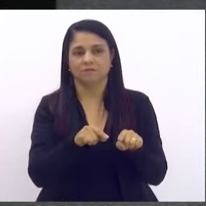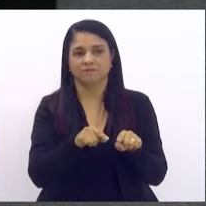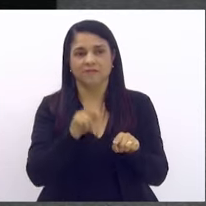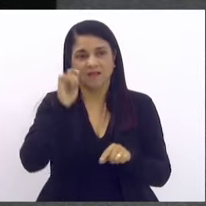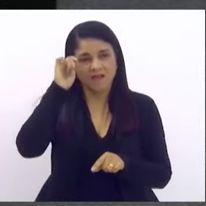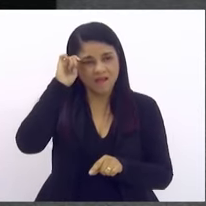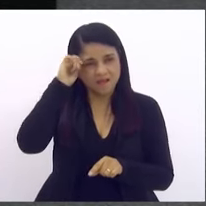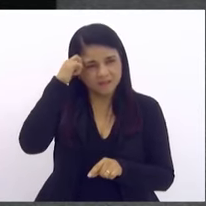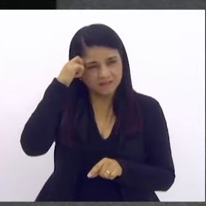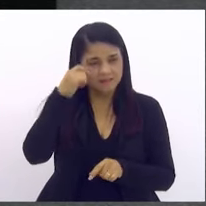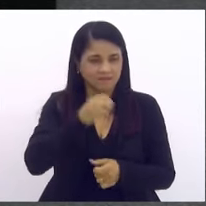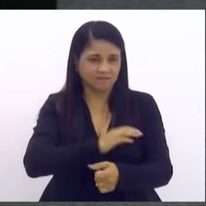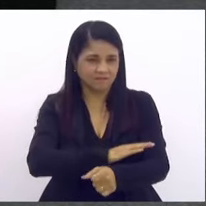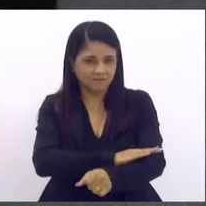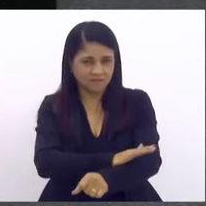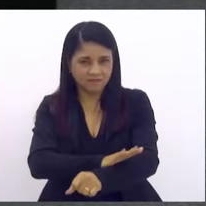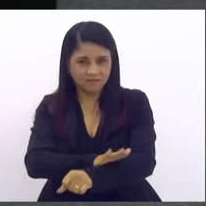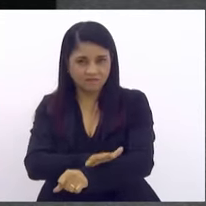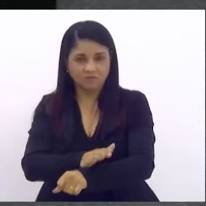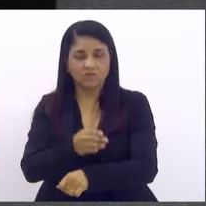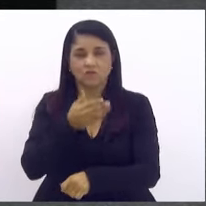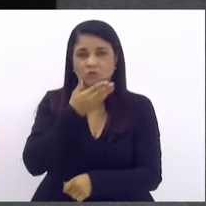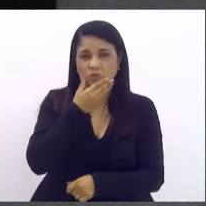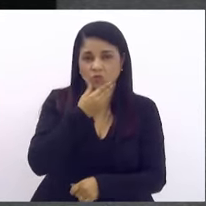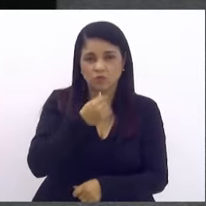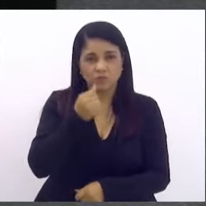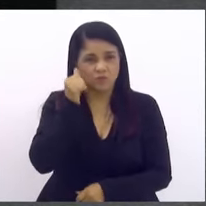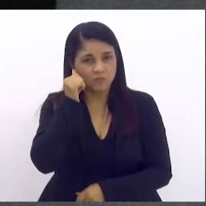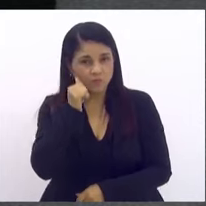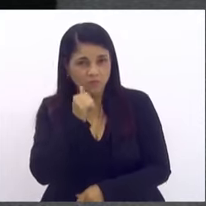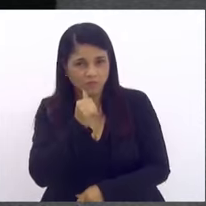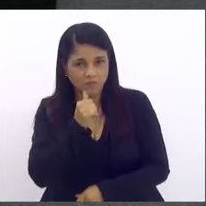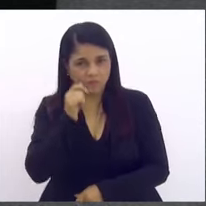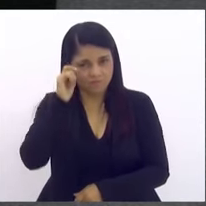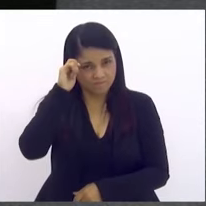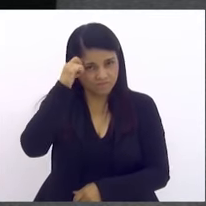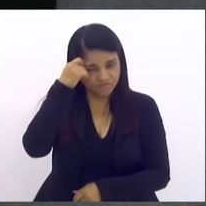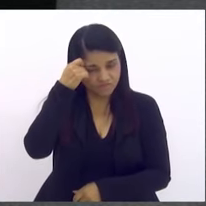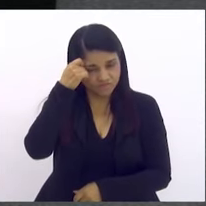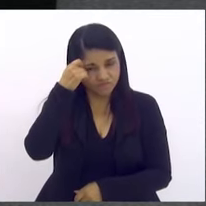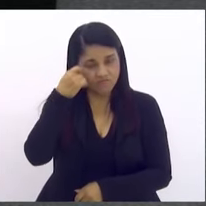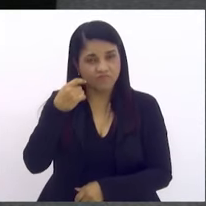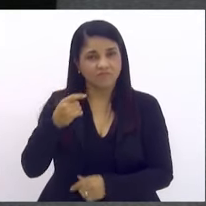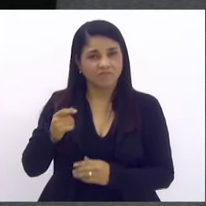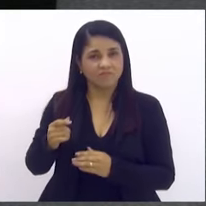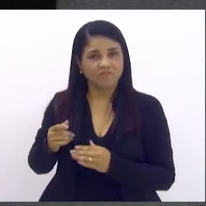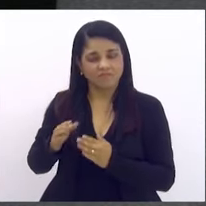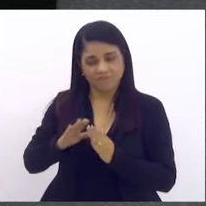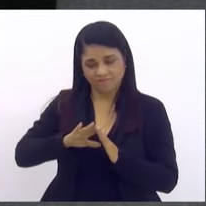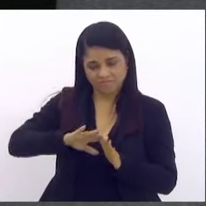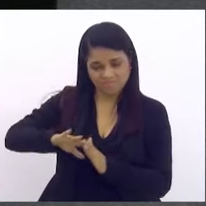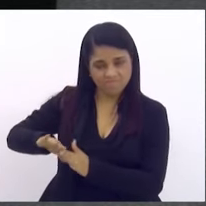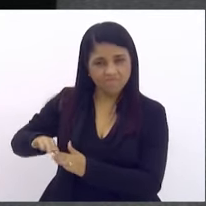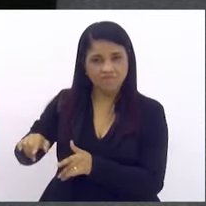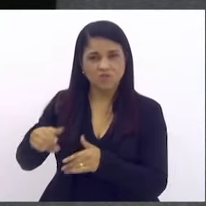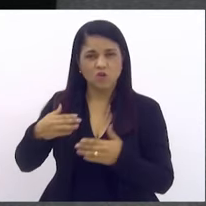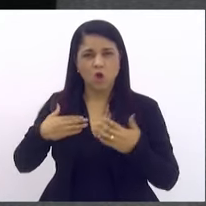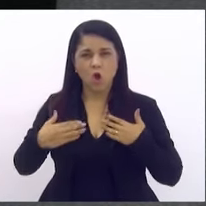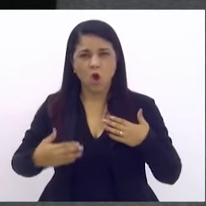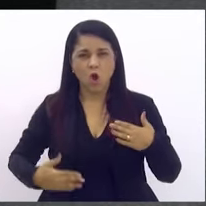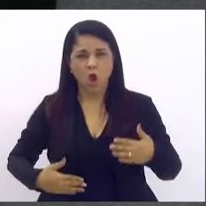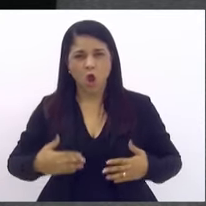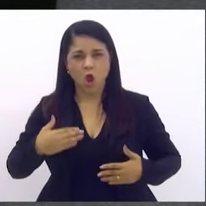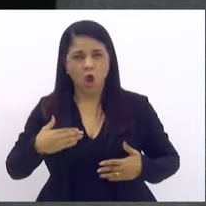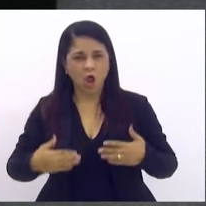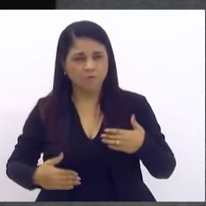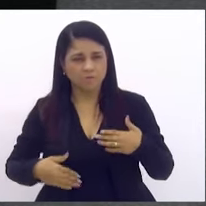que coloca negros e negras no canto da Periferia que tem tenta marginalizar os nossos corpos que tenta